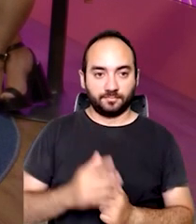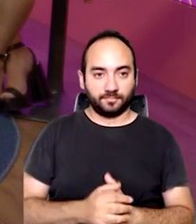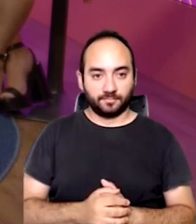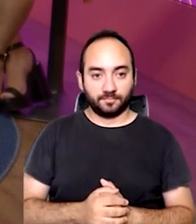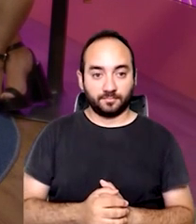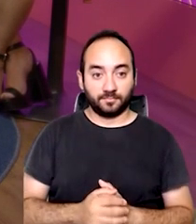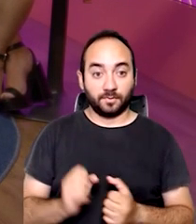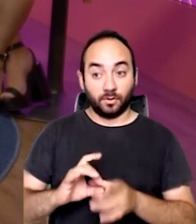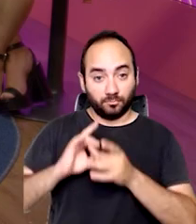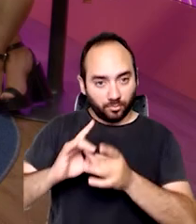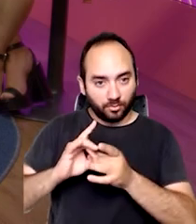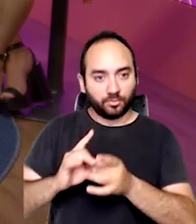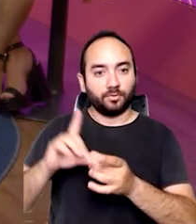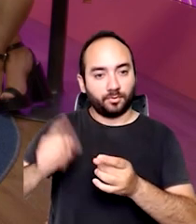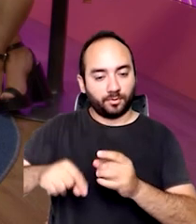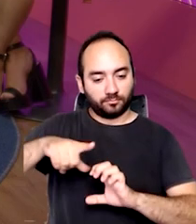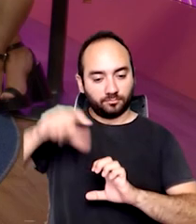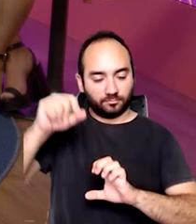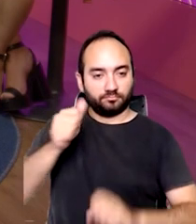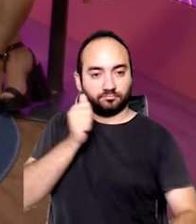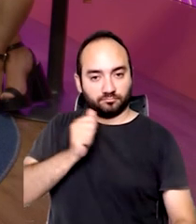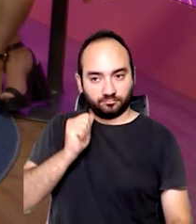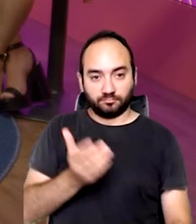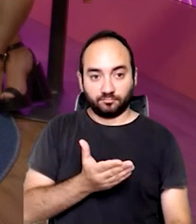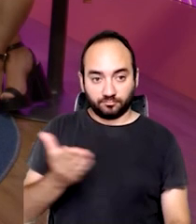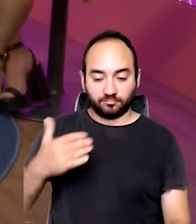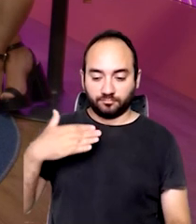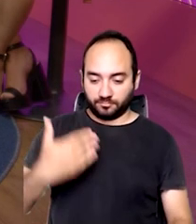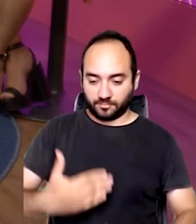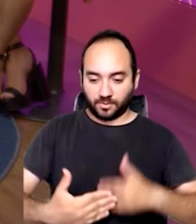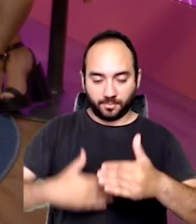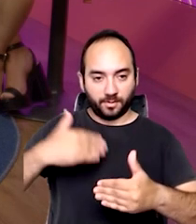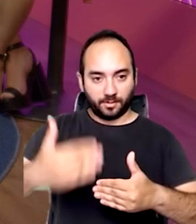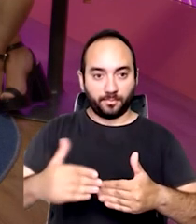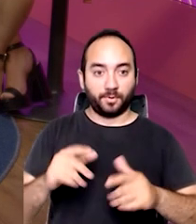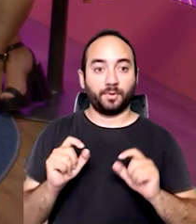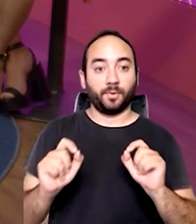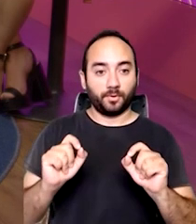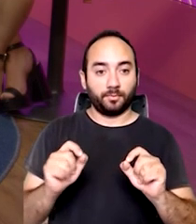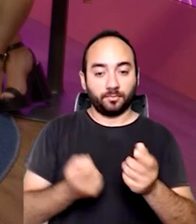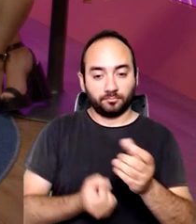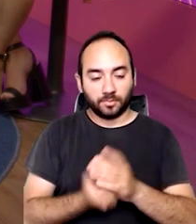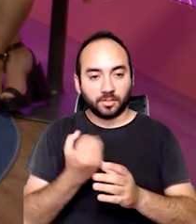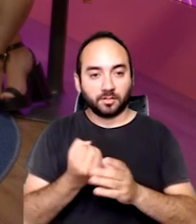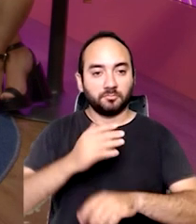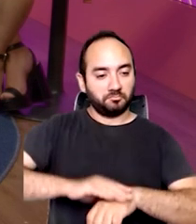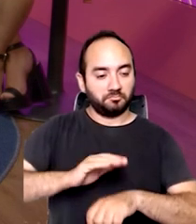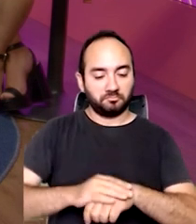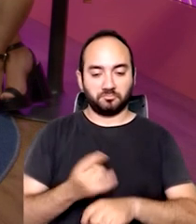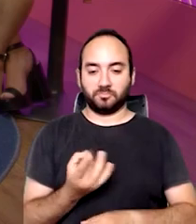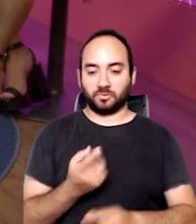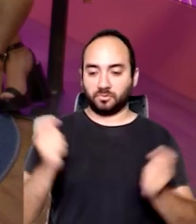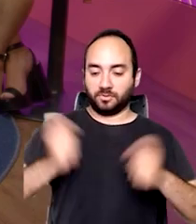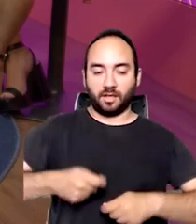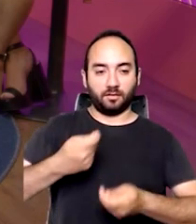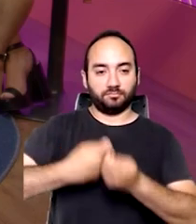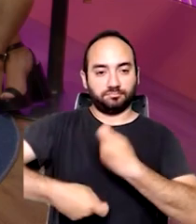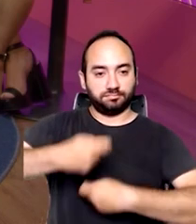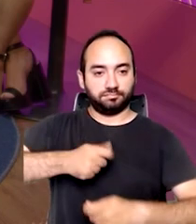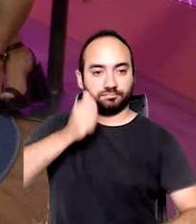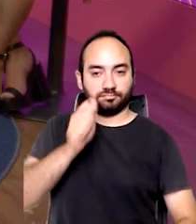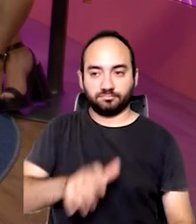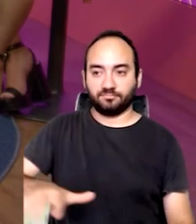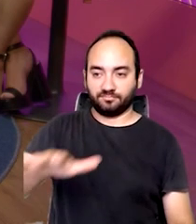empreendedora fortalecer o empreendedorismo feminino e cada vez mais eh gerar autonomia financeira para